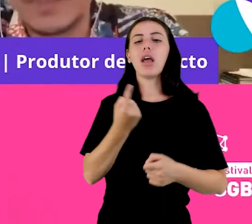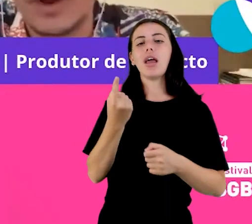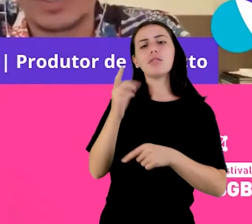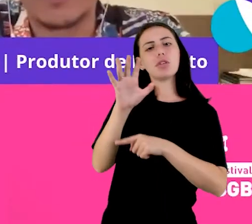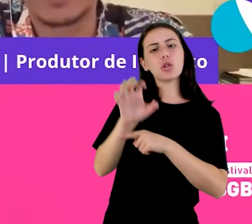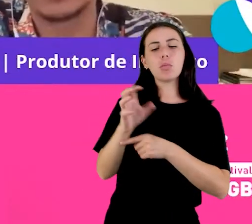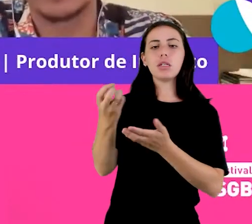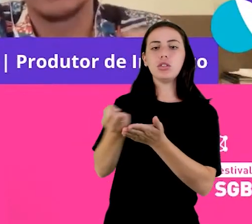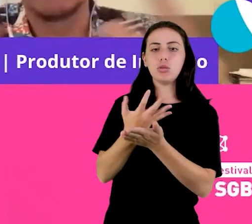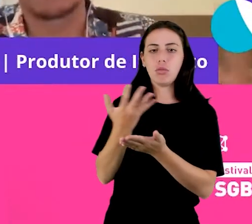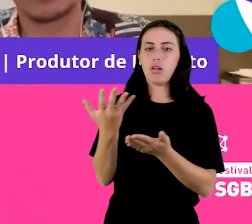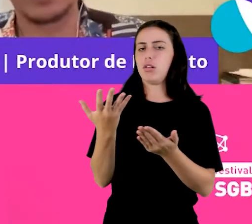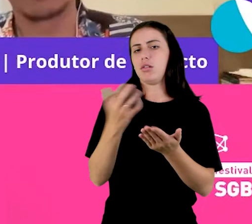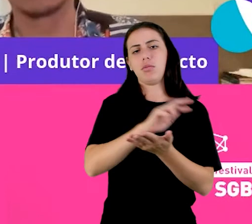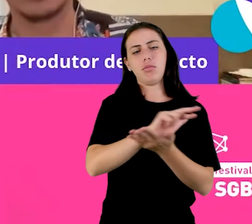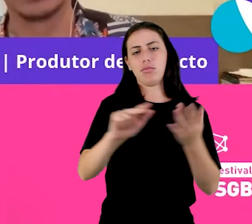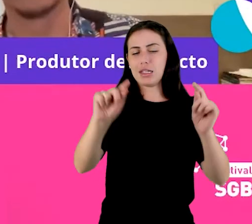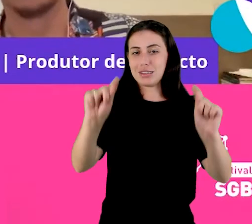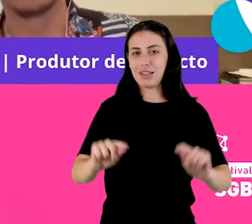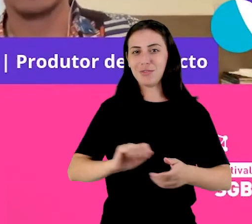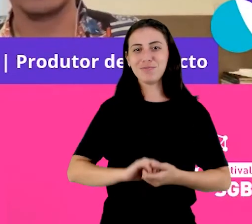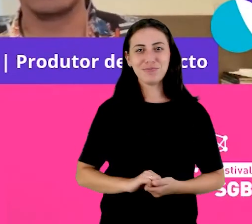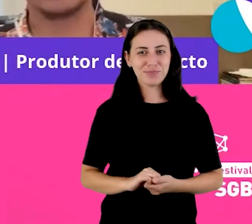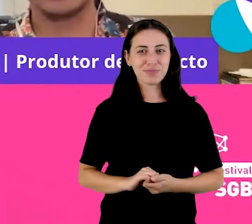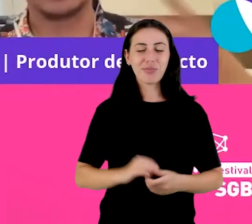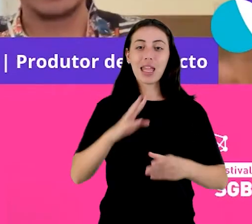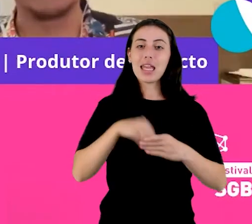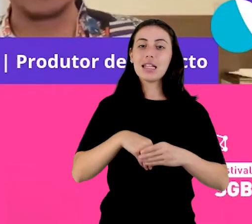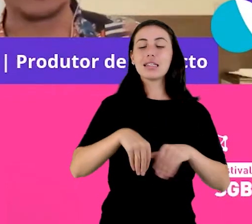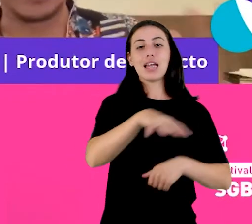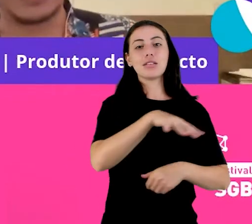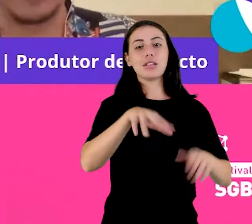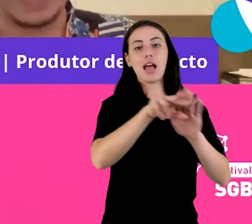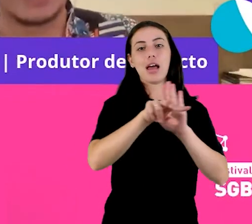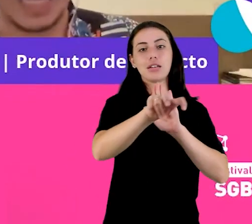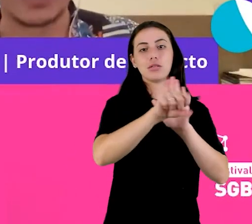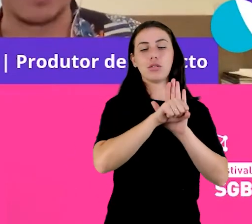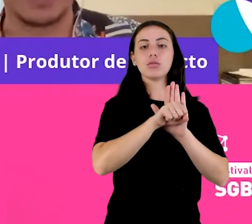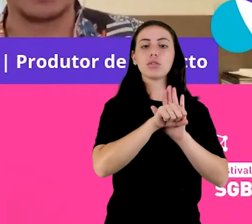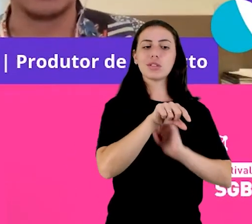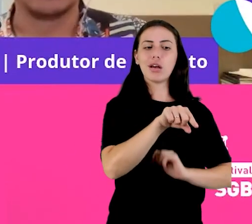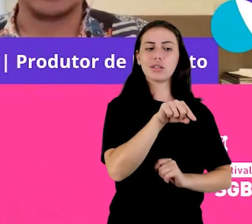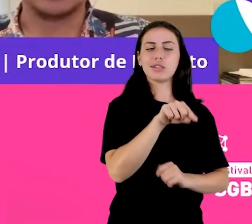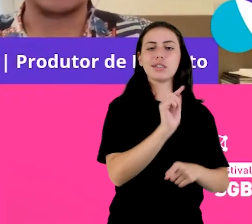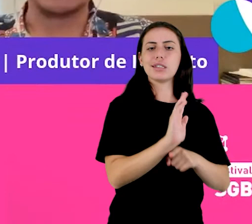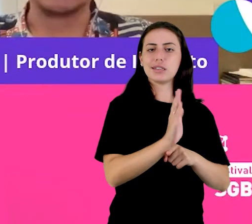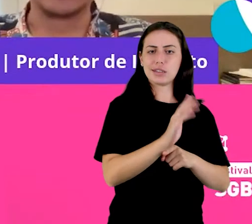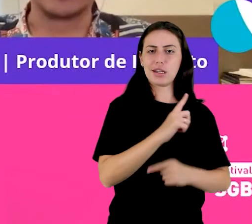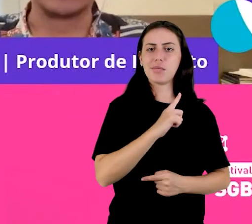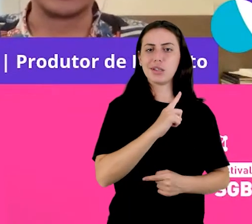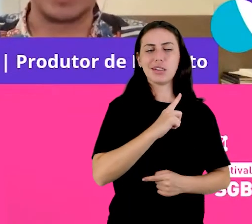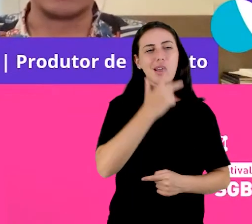quanto mais melhor, né? Porque a gente vai consolidando. E aqui, né, que tem muito... Falar de dados também, né?